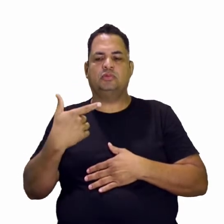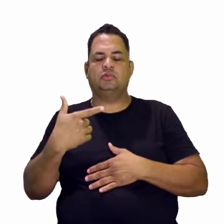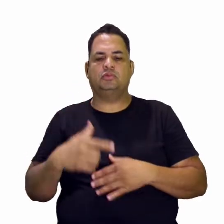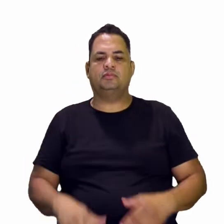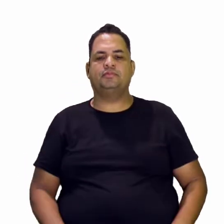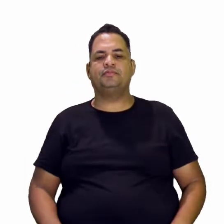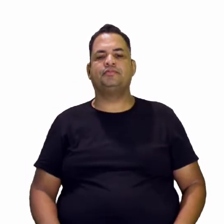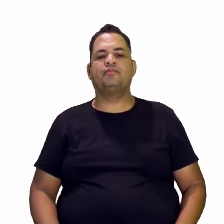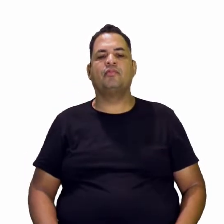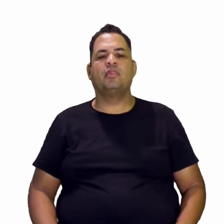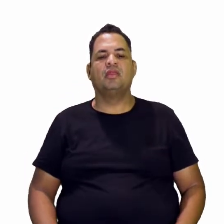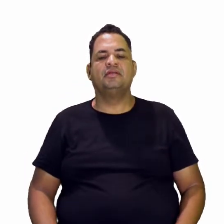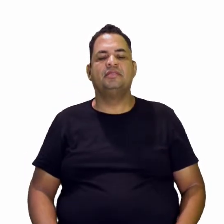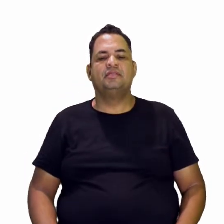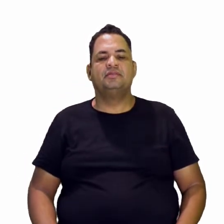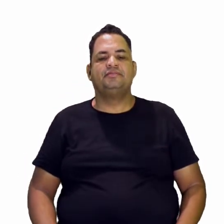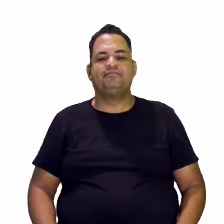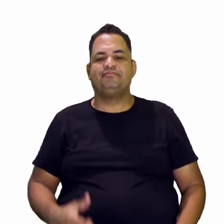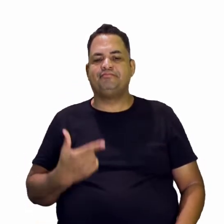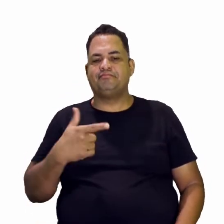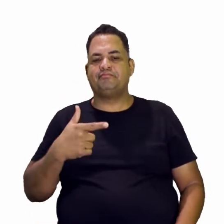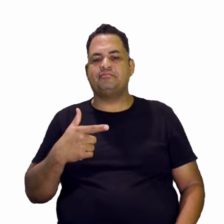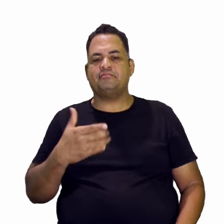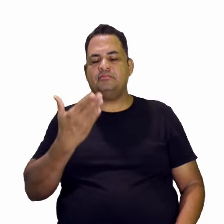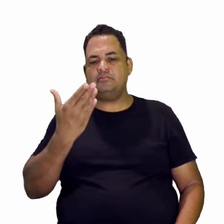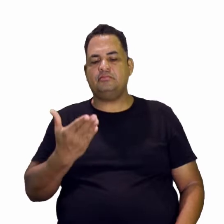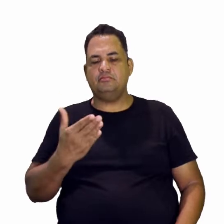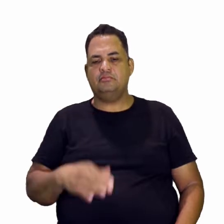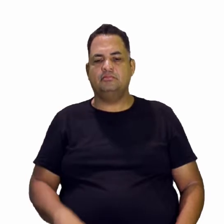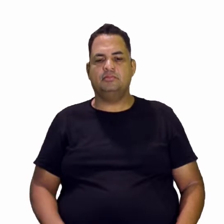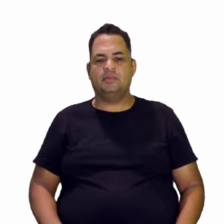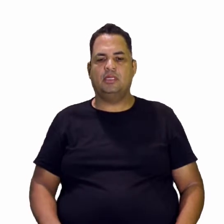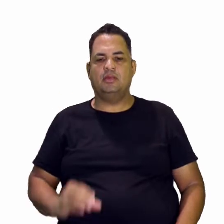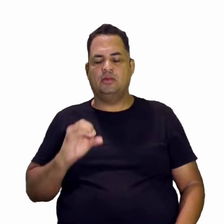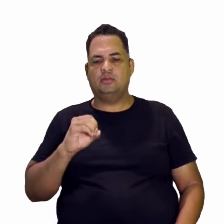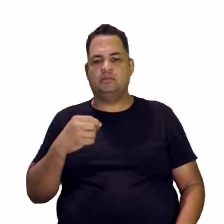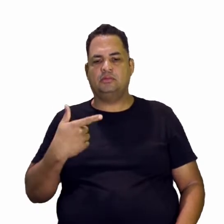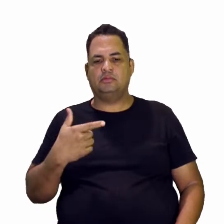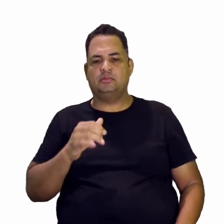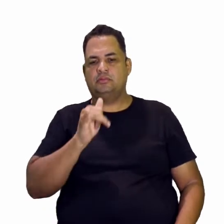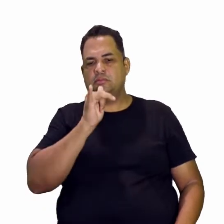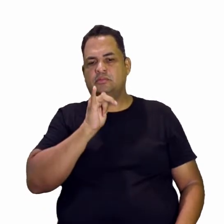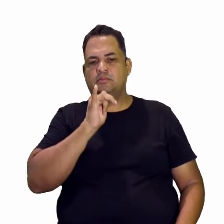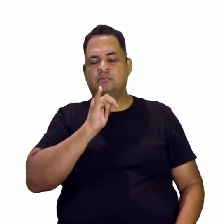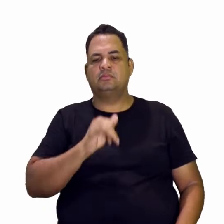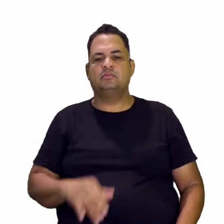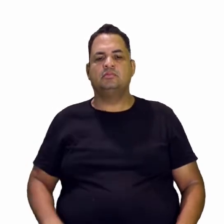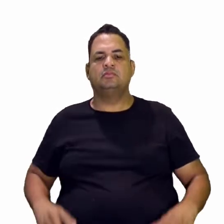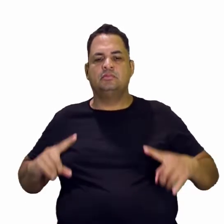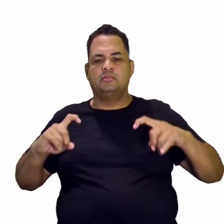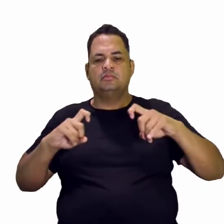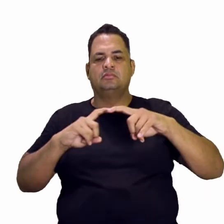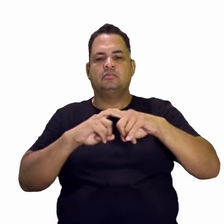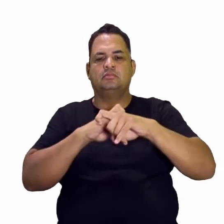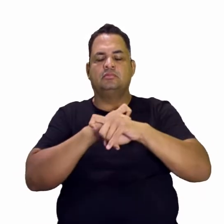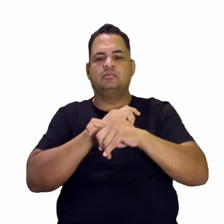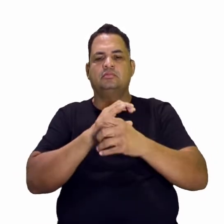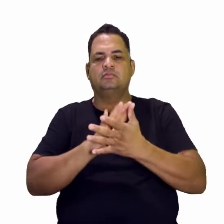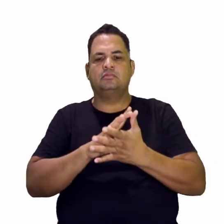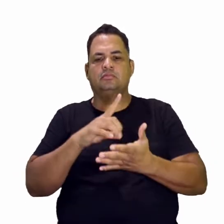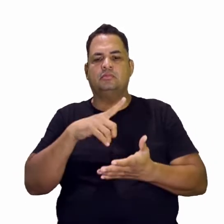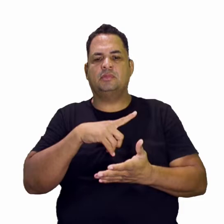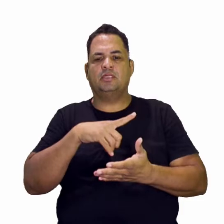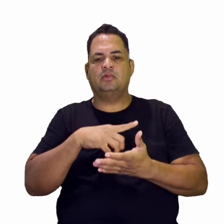seja, elas vivem sem a presença do oxigênio. Um exemplo é a bactéria que provoca o